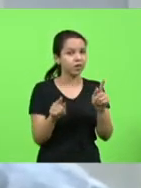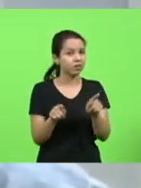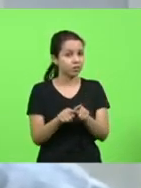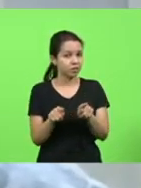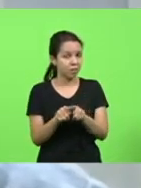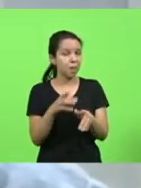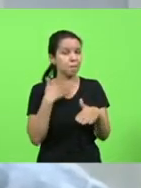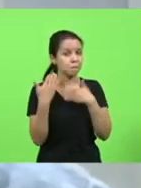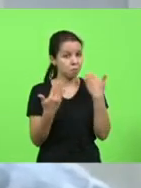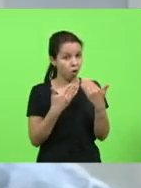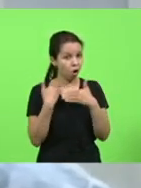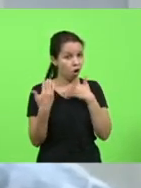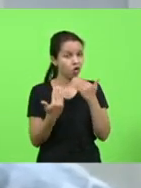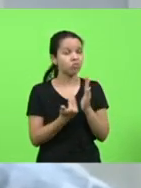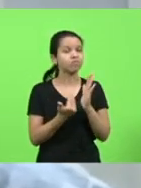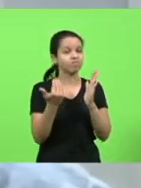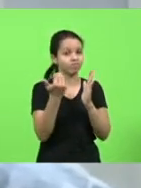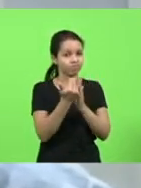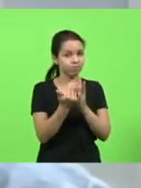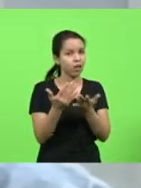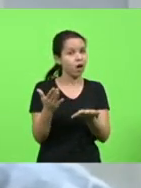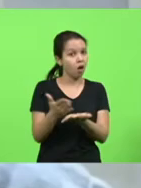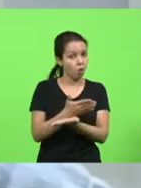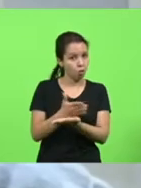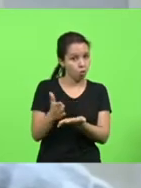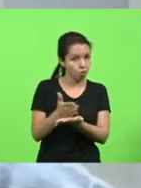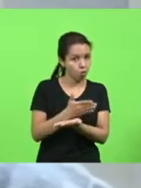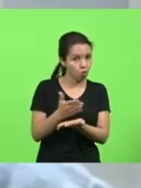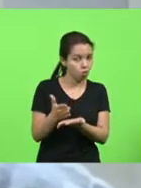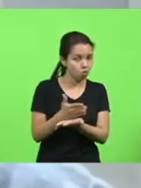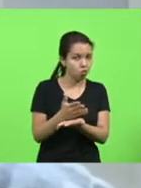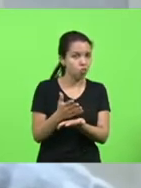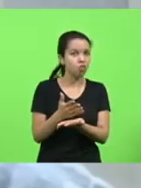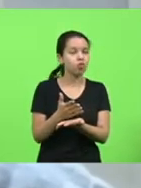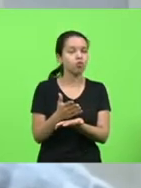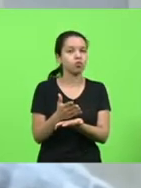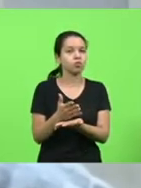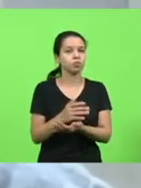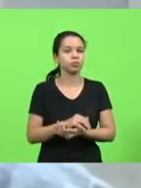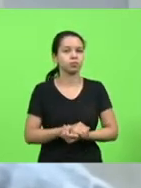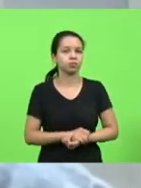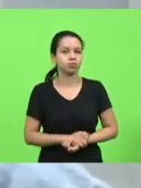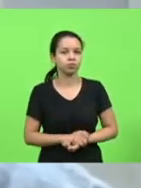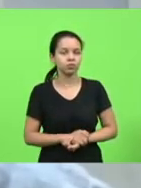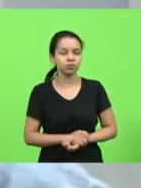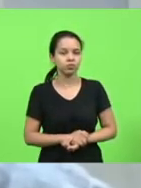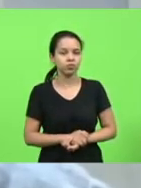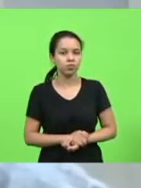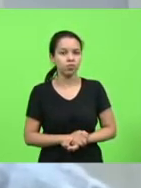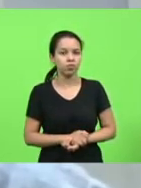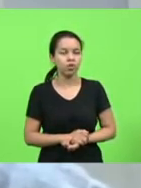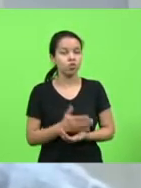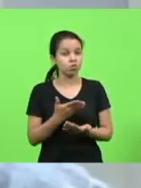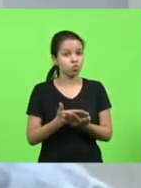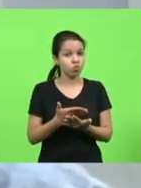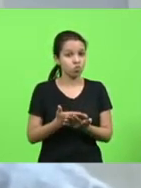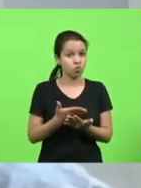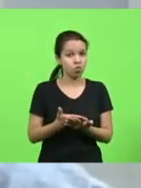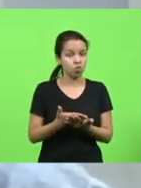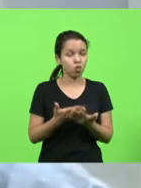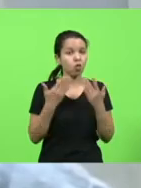morte. Alguns deles estimam que, para a mesma idade, o risco